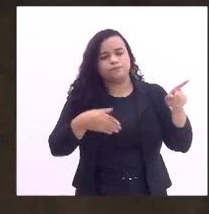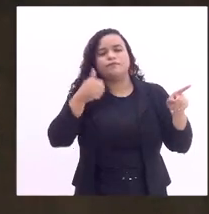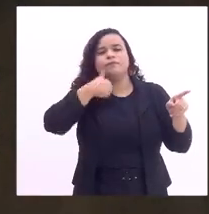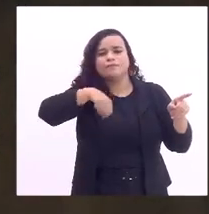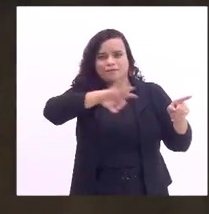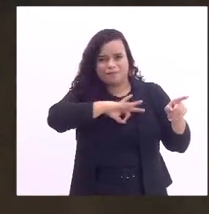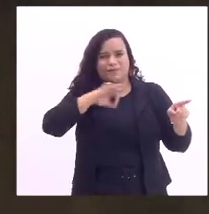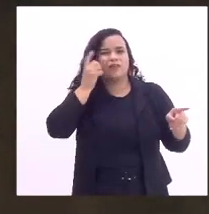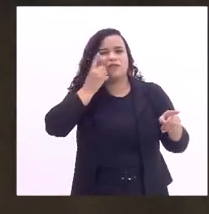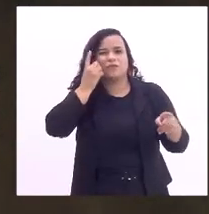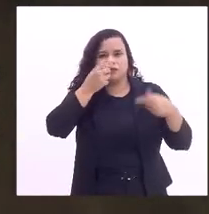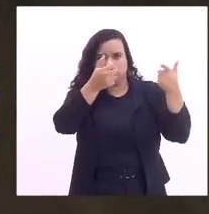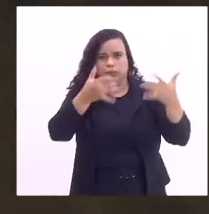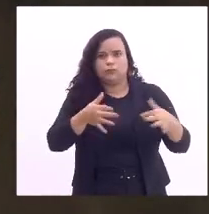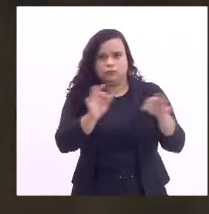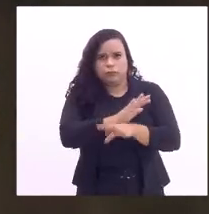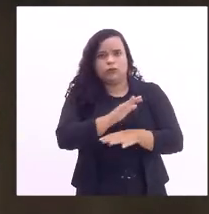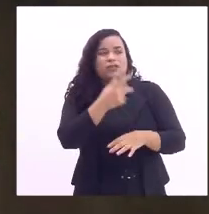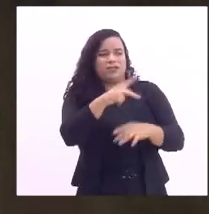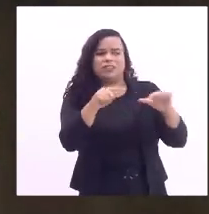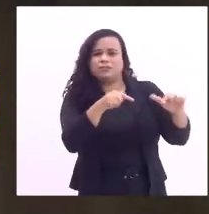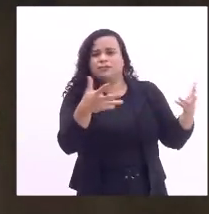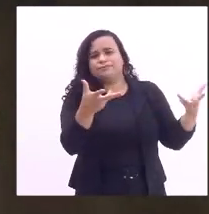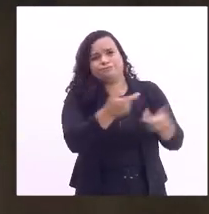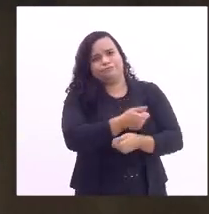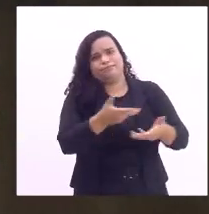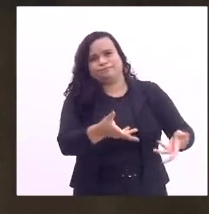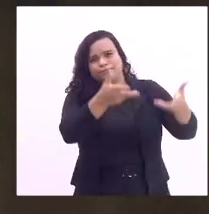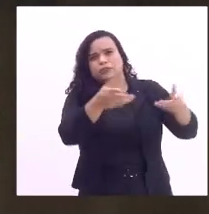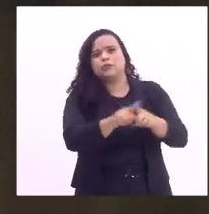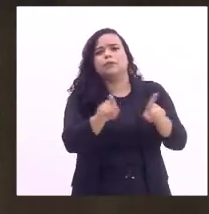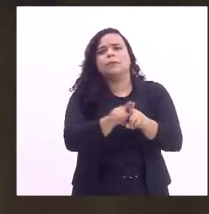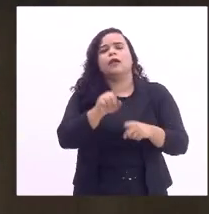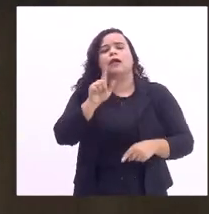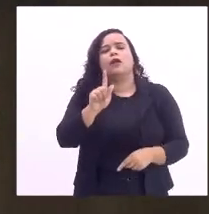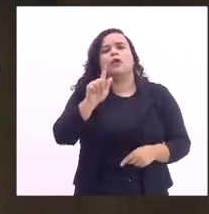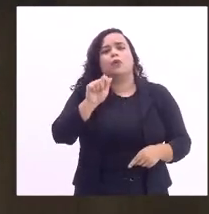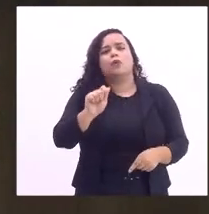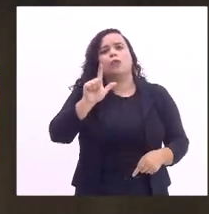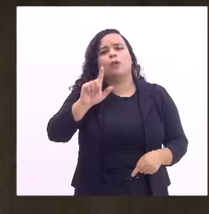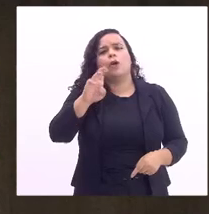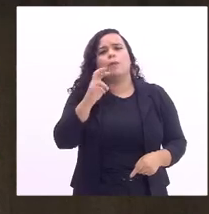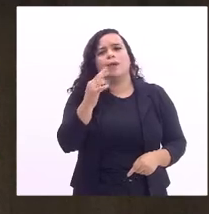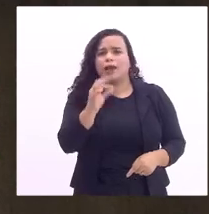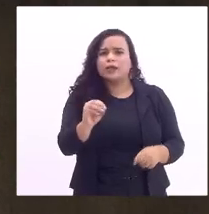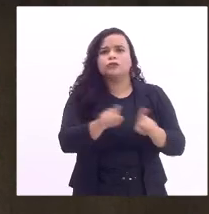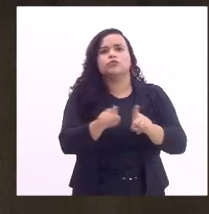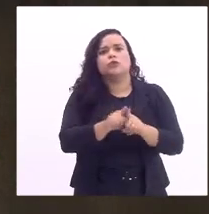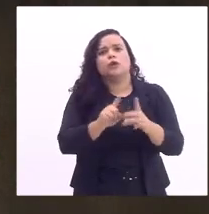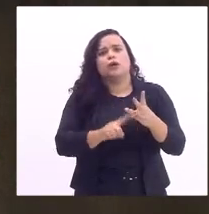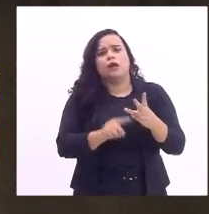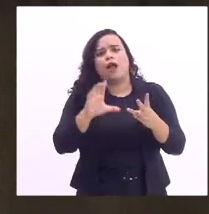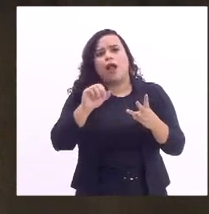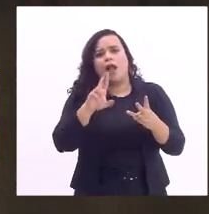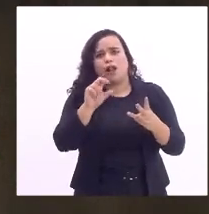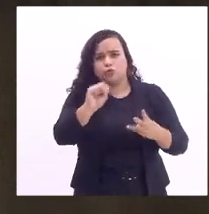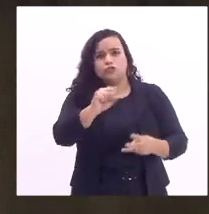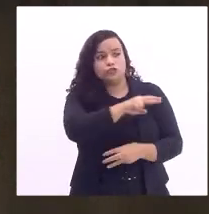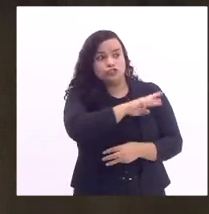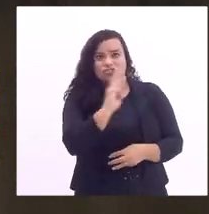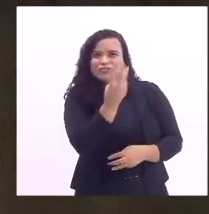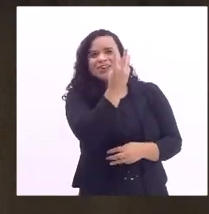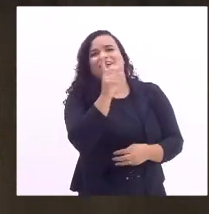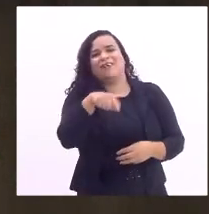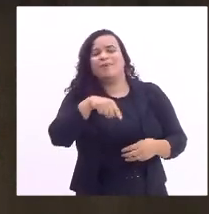primeiro destacar o trabalho da deputada Marta Rocha, também do deputado Gualberto, deputado Carlos Augusto, que são os policiais civis da casa e